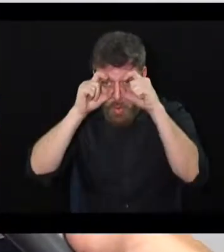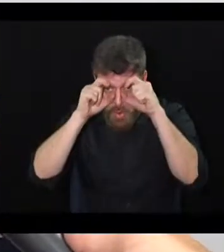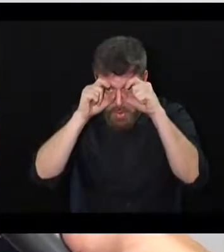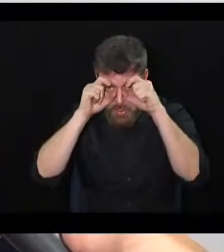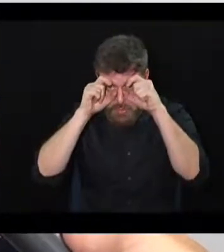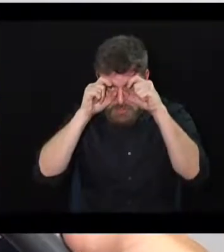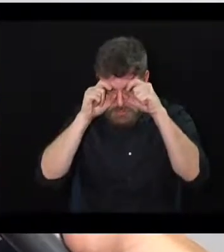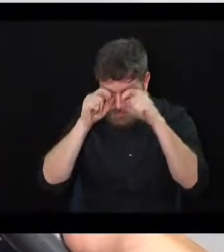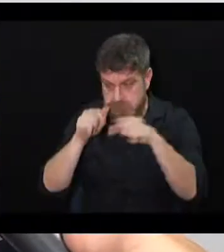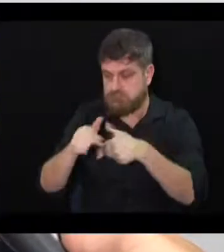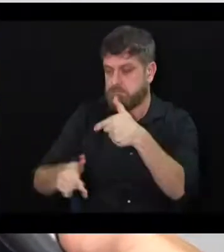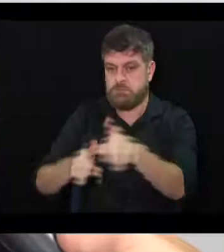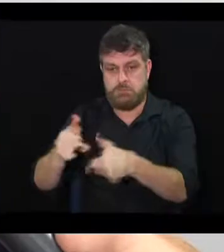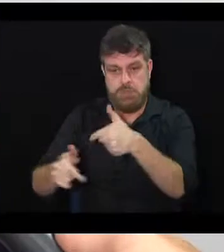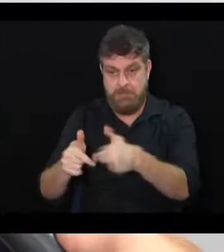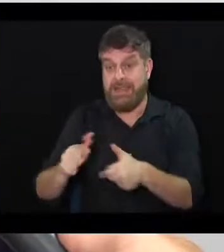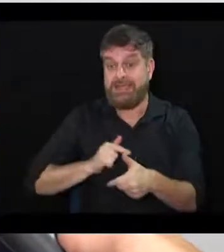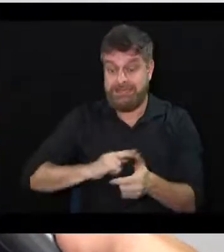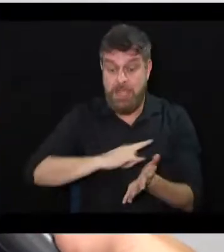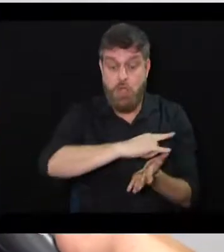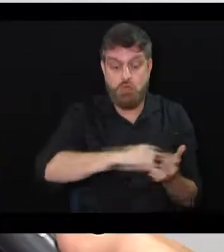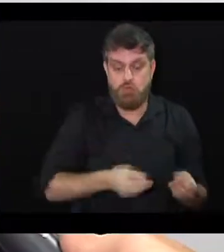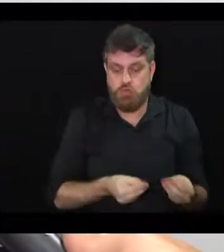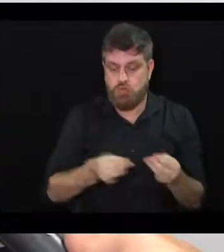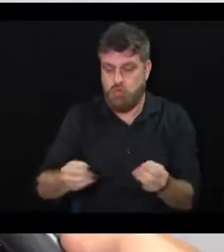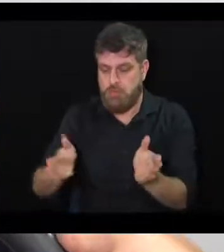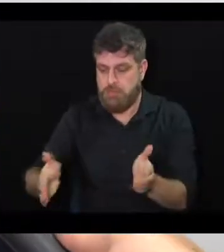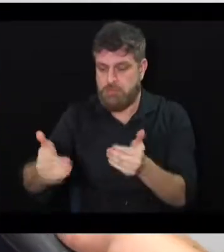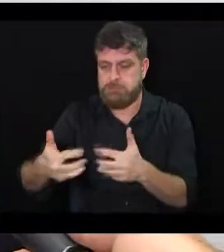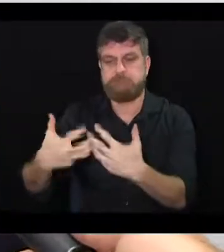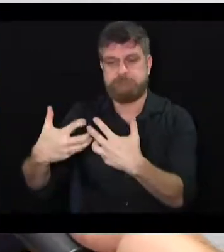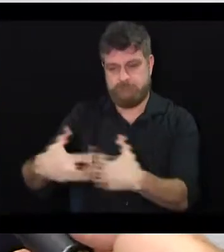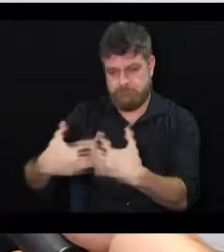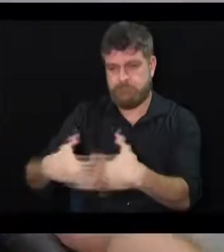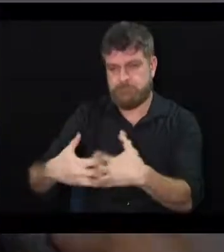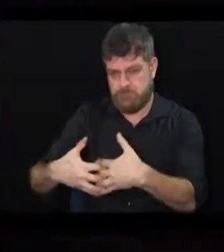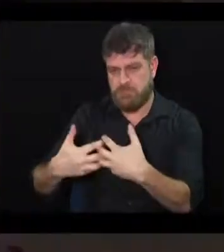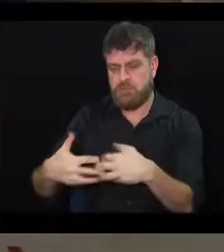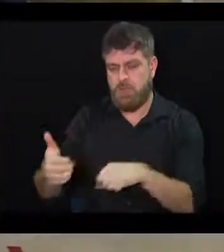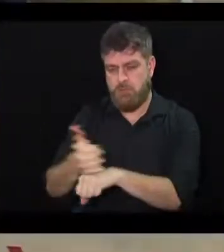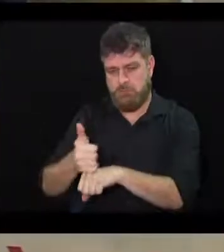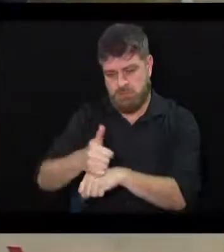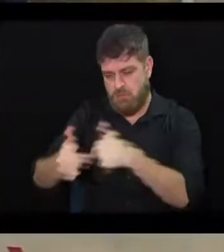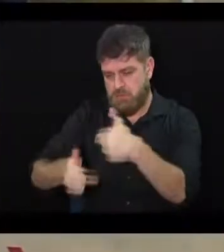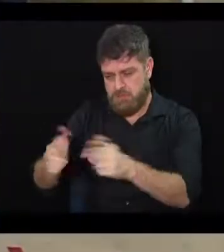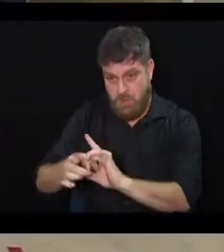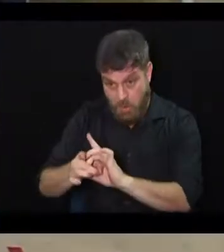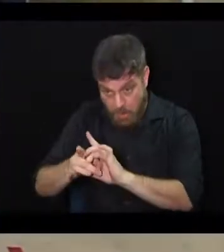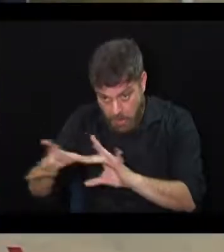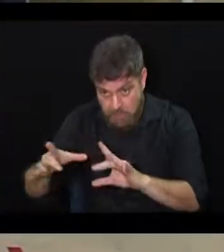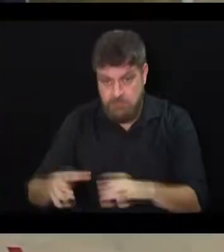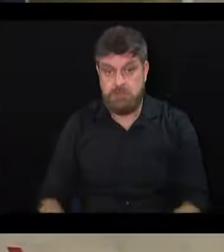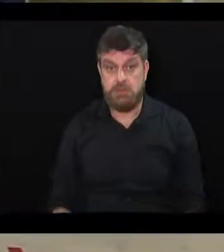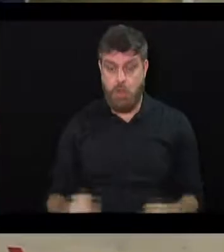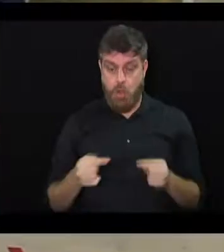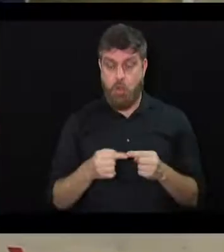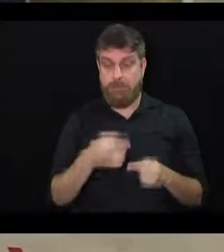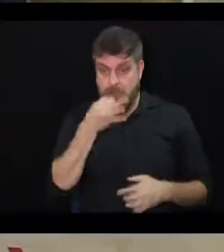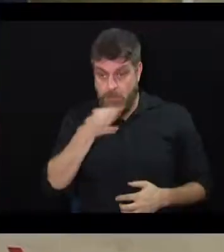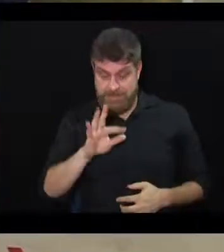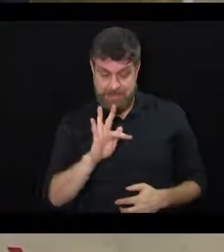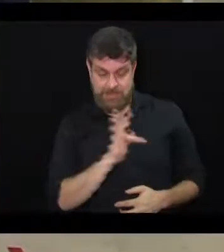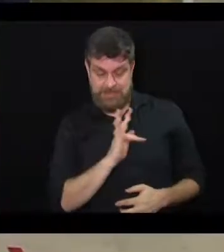optometria ter o seu alvará de funcionamento do estabelecimento que ela trabalha. De acordo com o vereador Fernando Mendes, a lei que